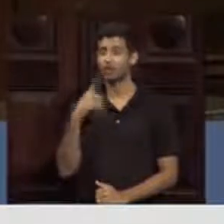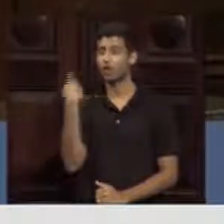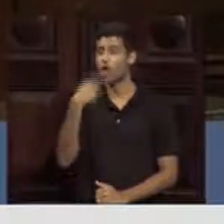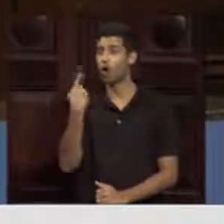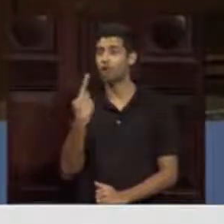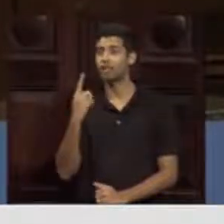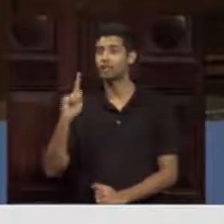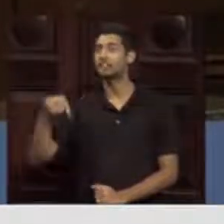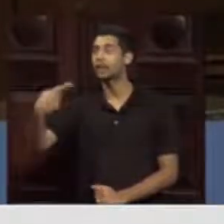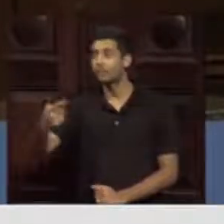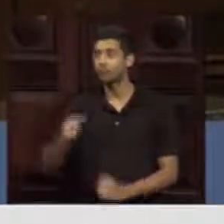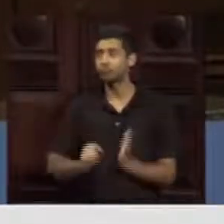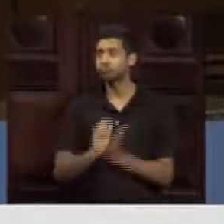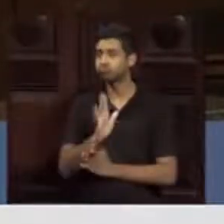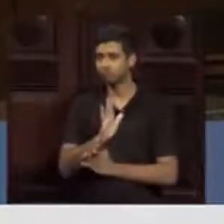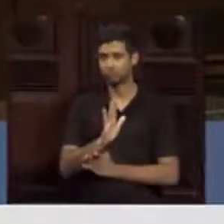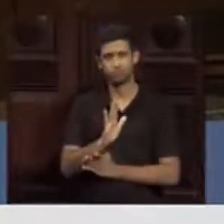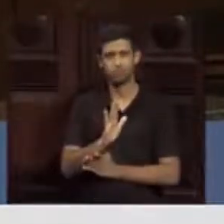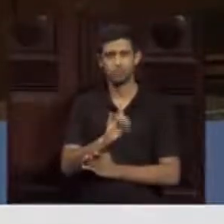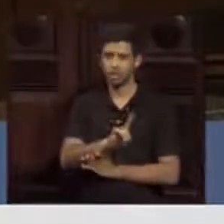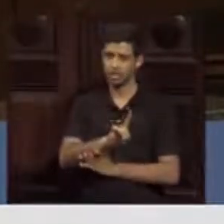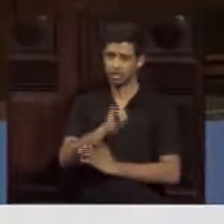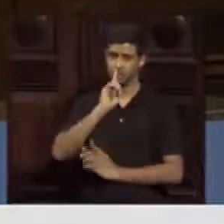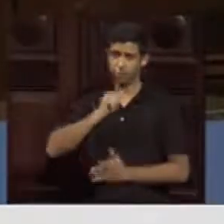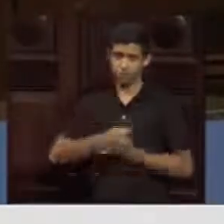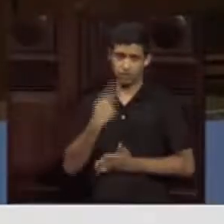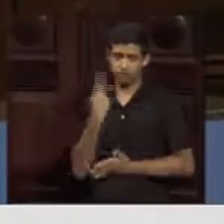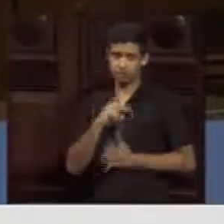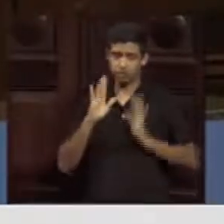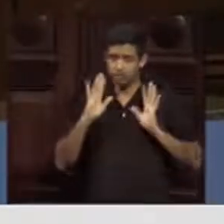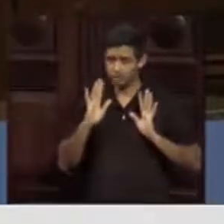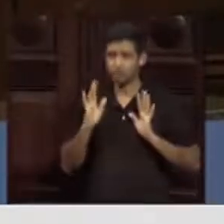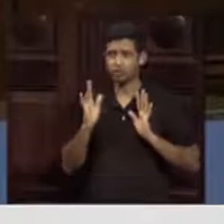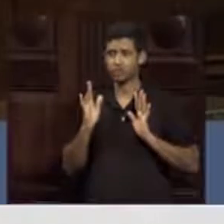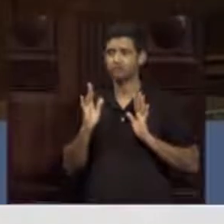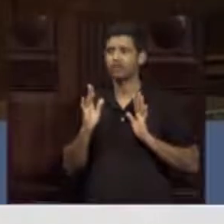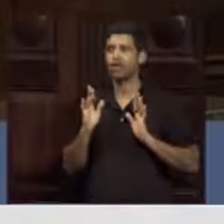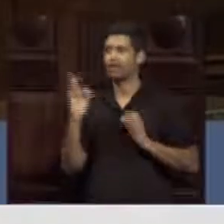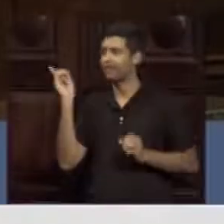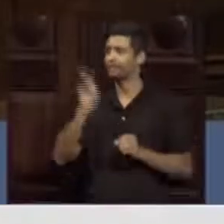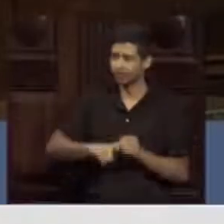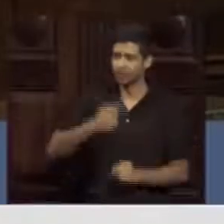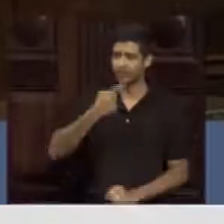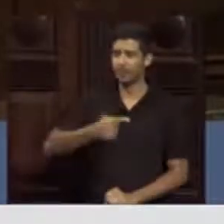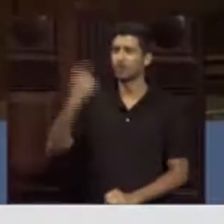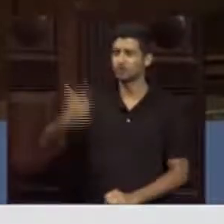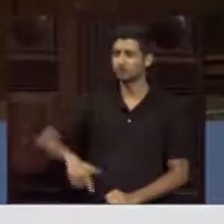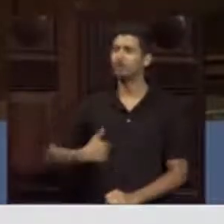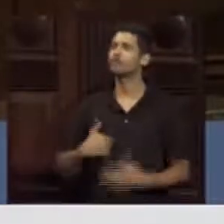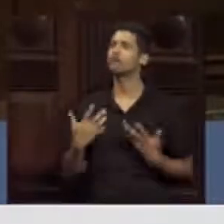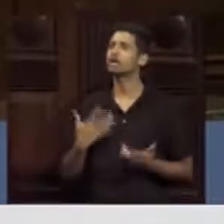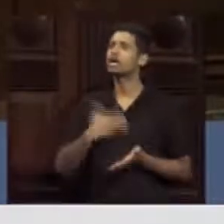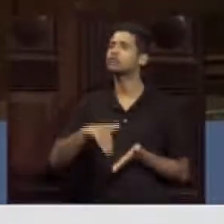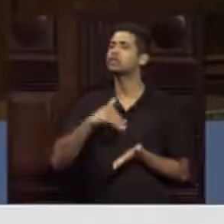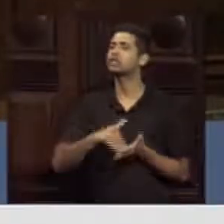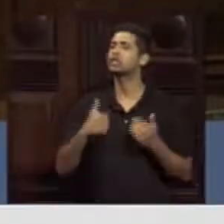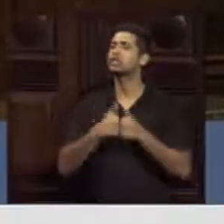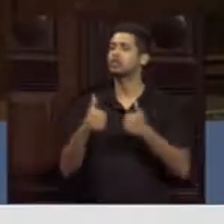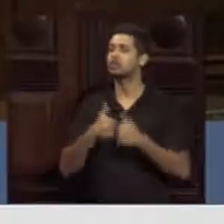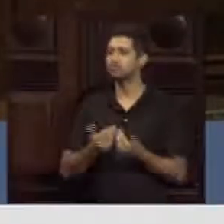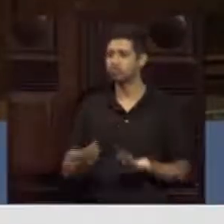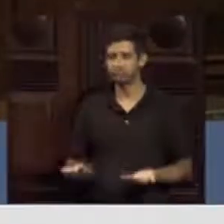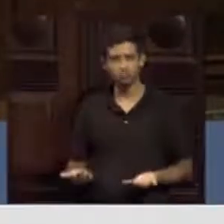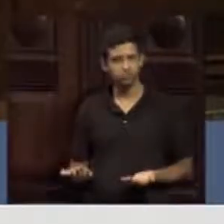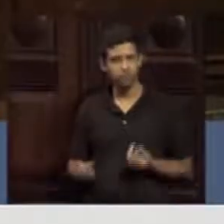demissão, despede demissão, volta a decidir ficar na Secretaria de Transportes e é